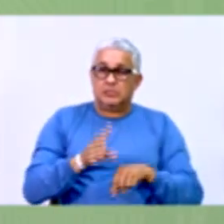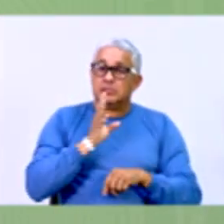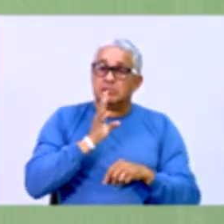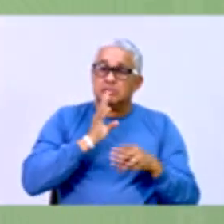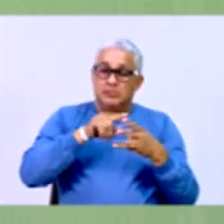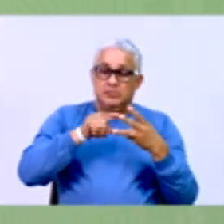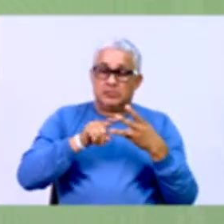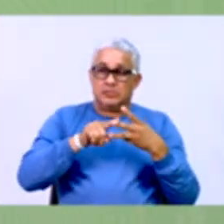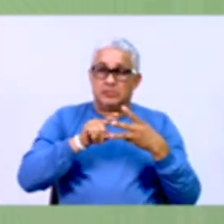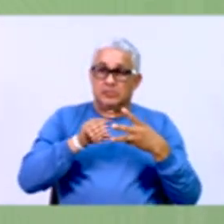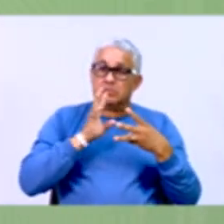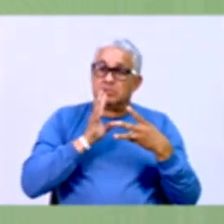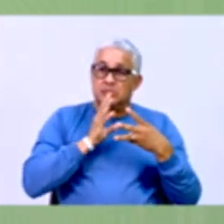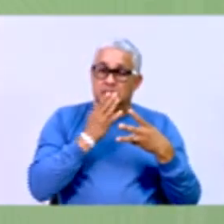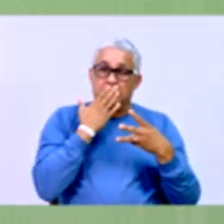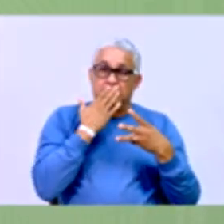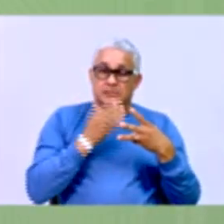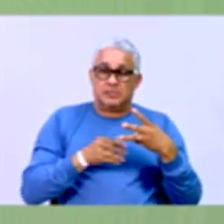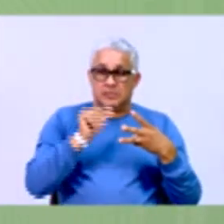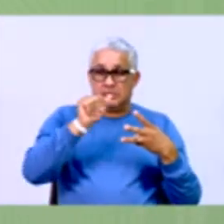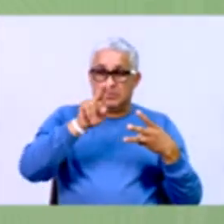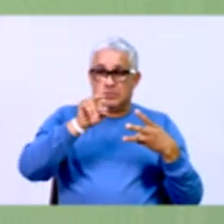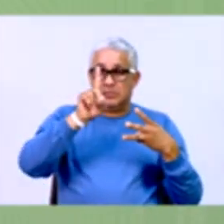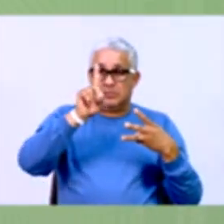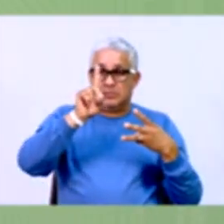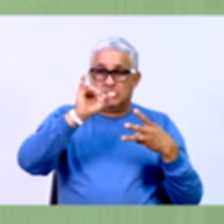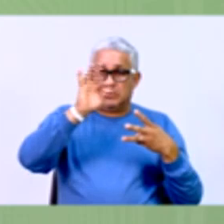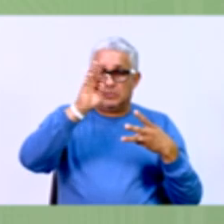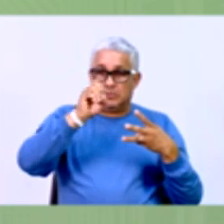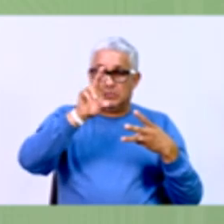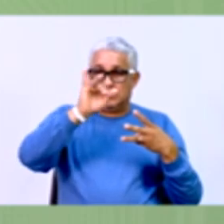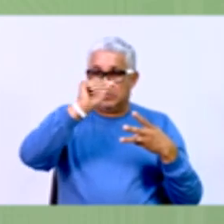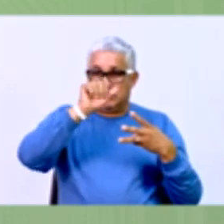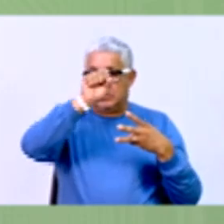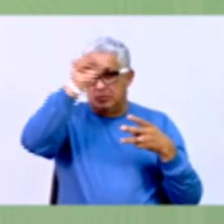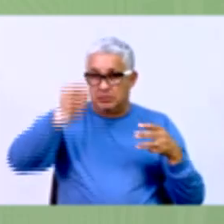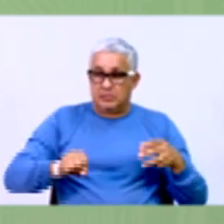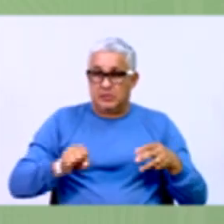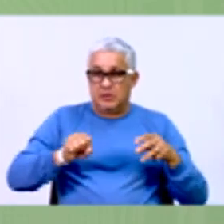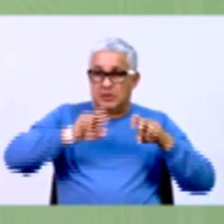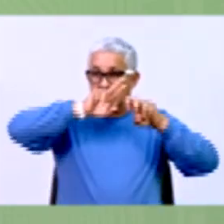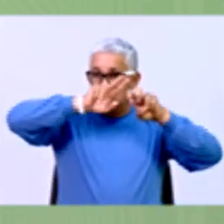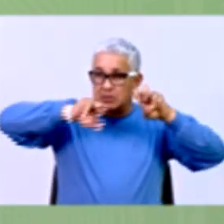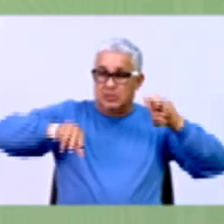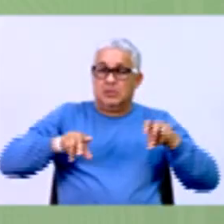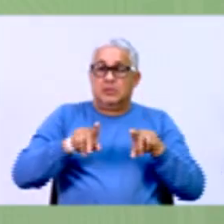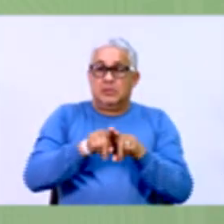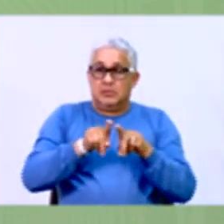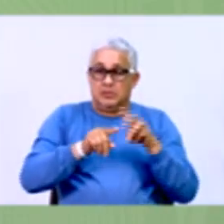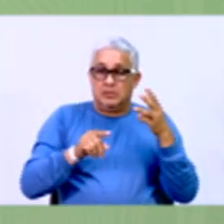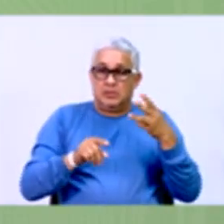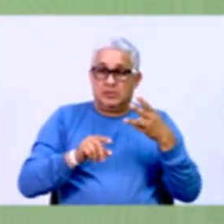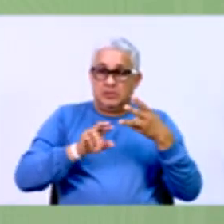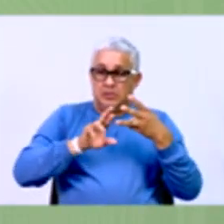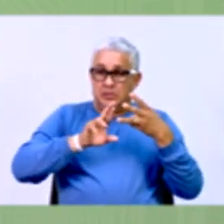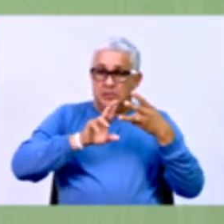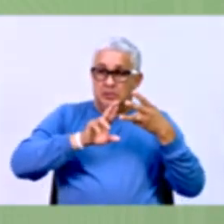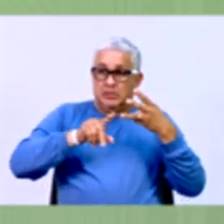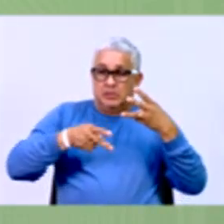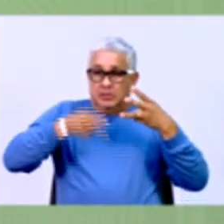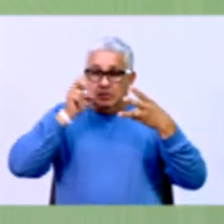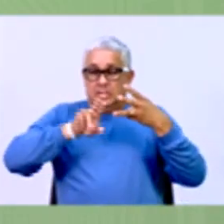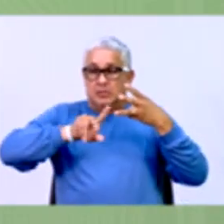reconhecer as formas de auditoria em sistemas de informação e distinguir o quê? As etapas de